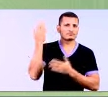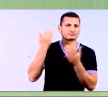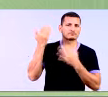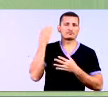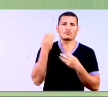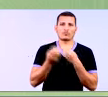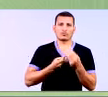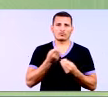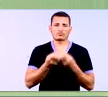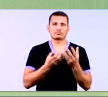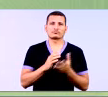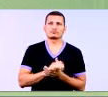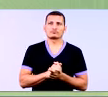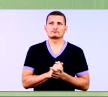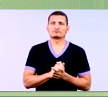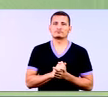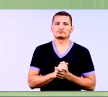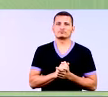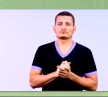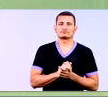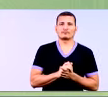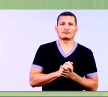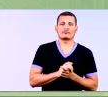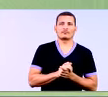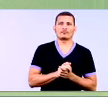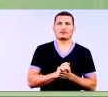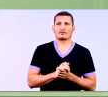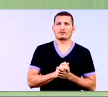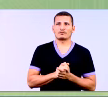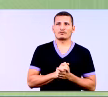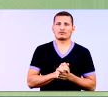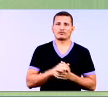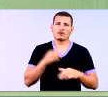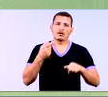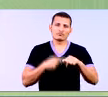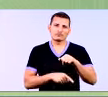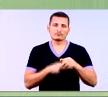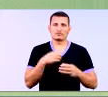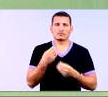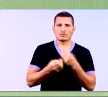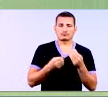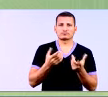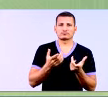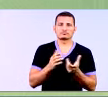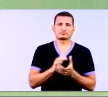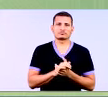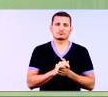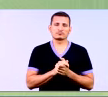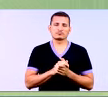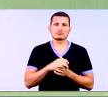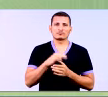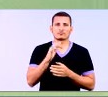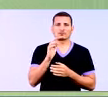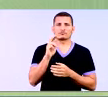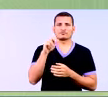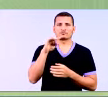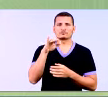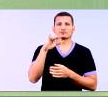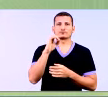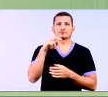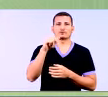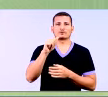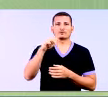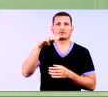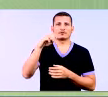o sistema de von Neumann. A gente vai aprofundar como é que funciona a estrutura e funcionamento que a gente viu por cima ontem da